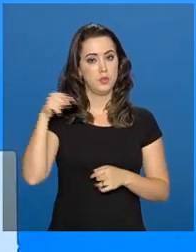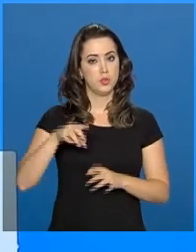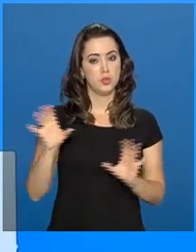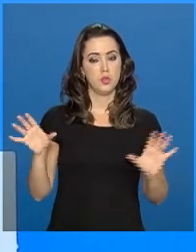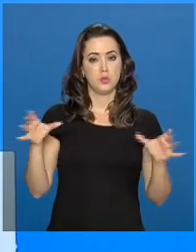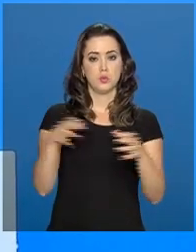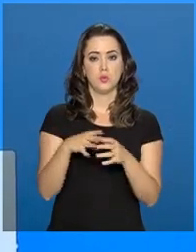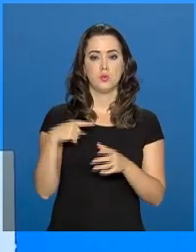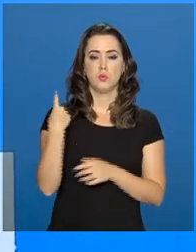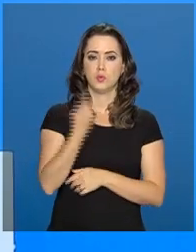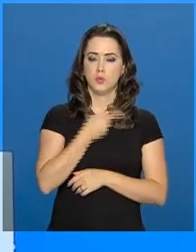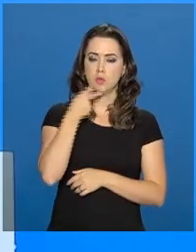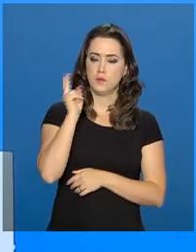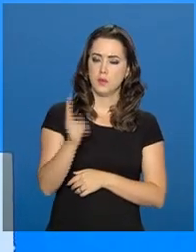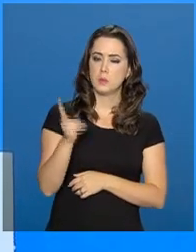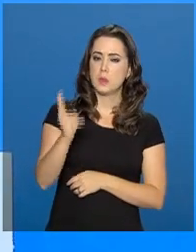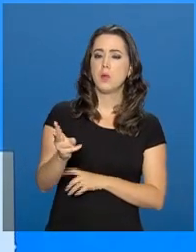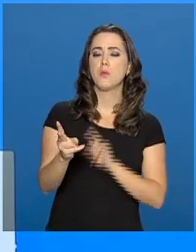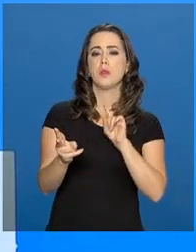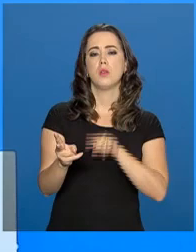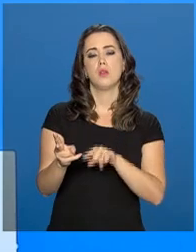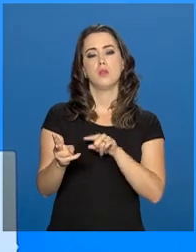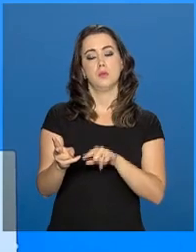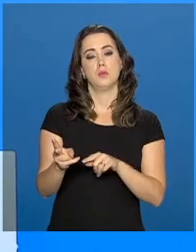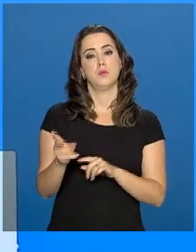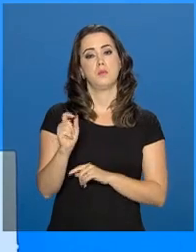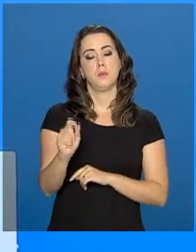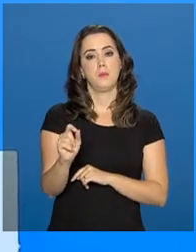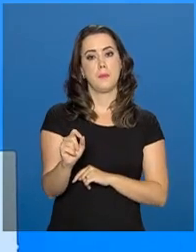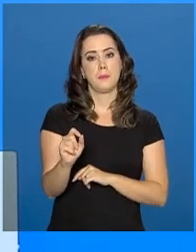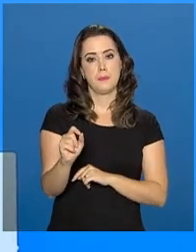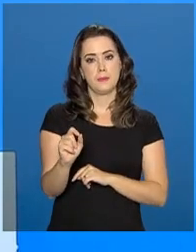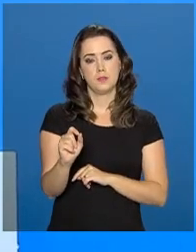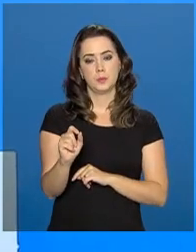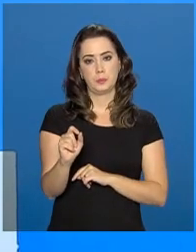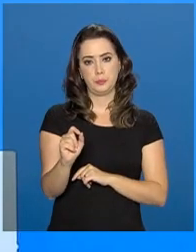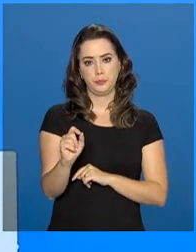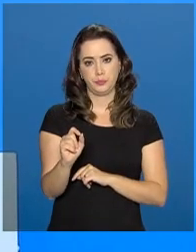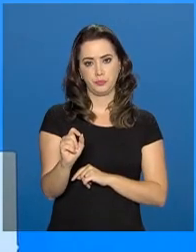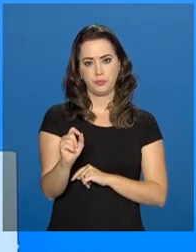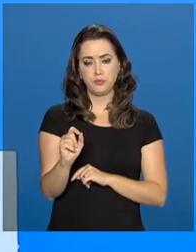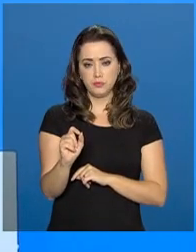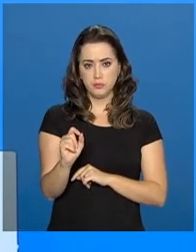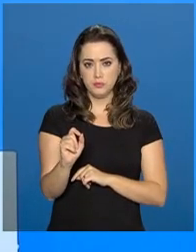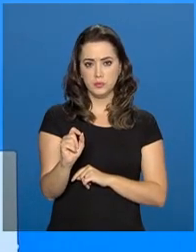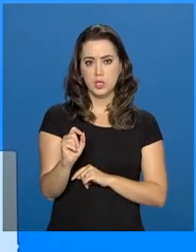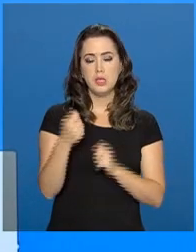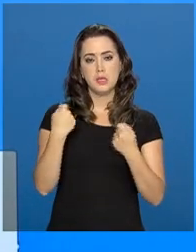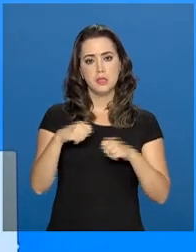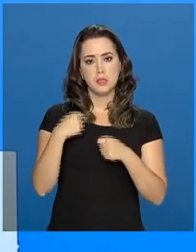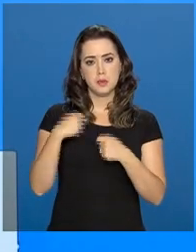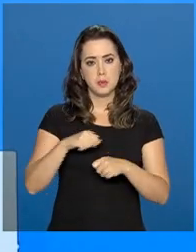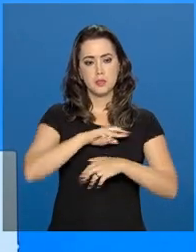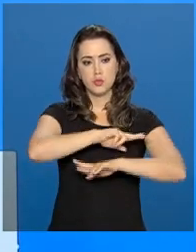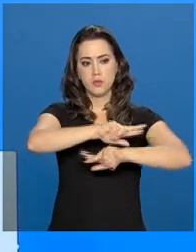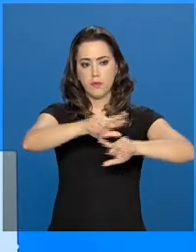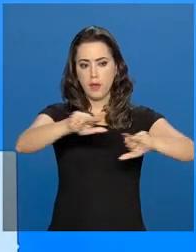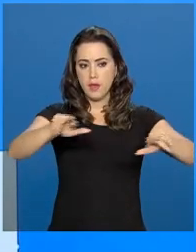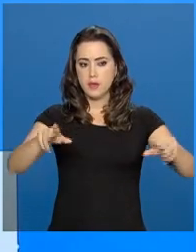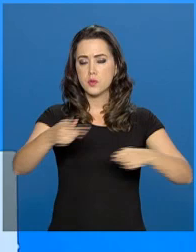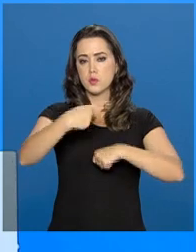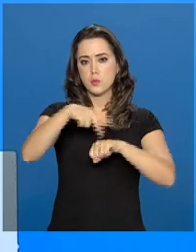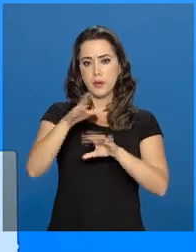cúpula, e foi o que nós sustentamos nos nossos discursos, foi a tese do multilateralismo e do